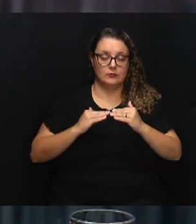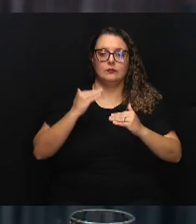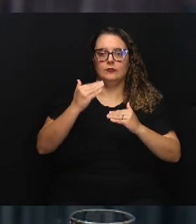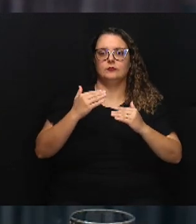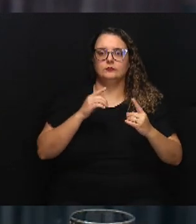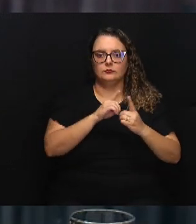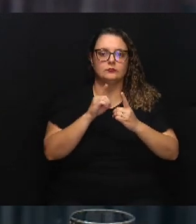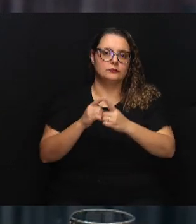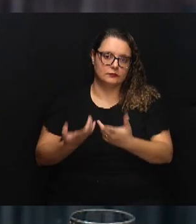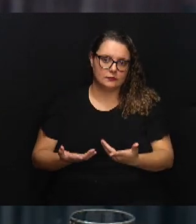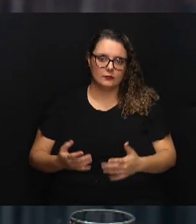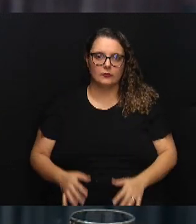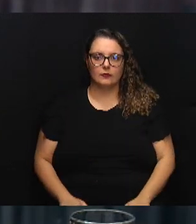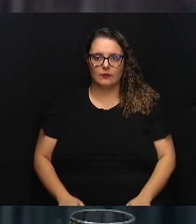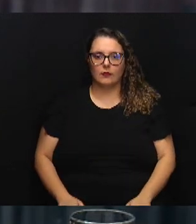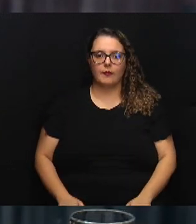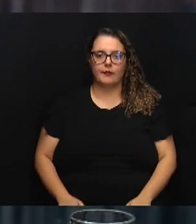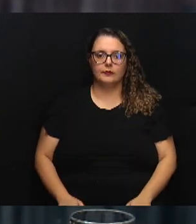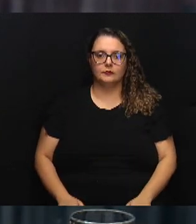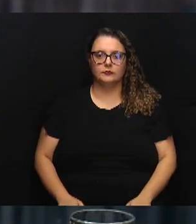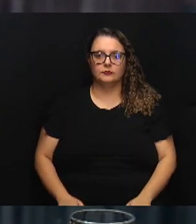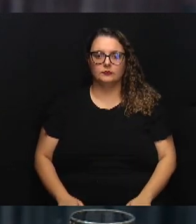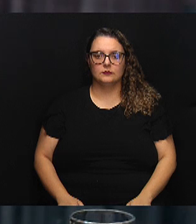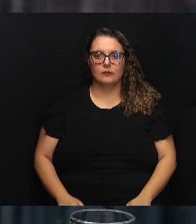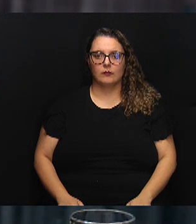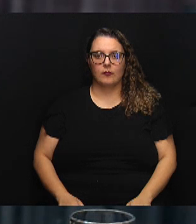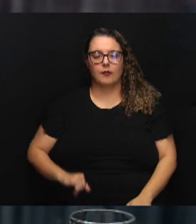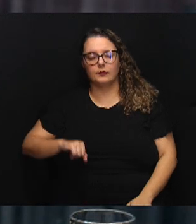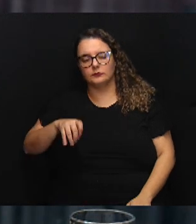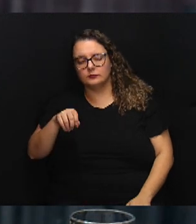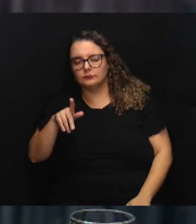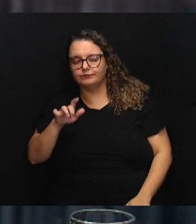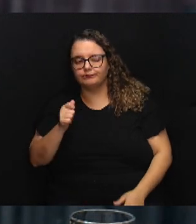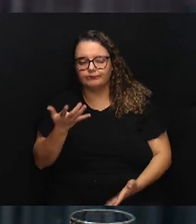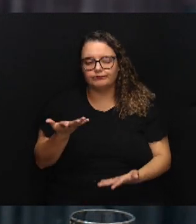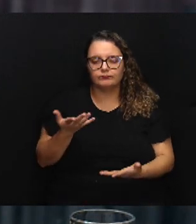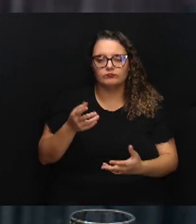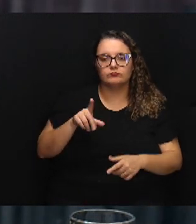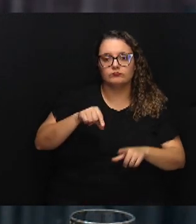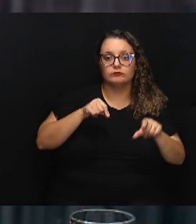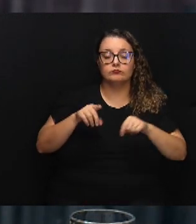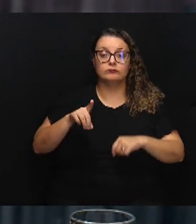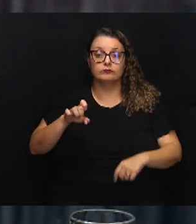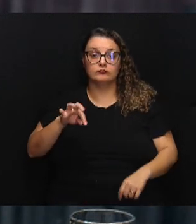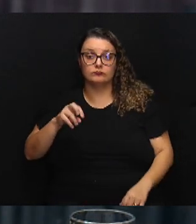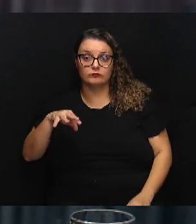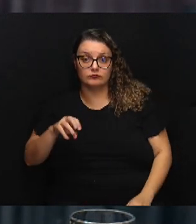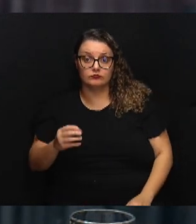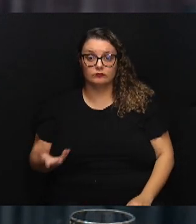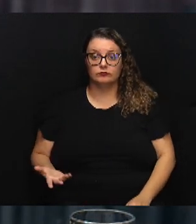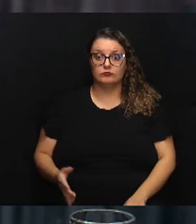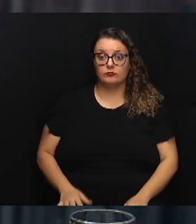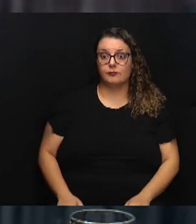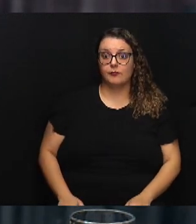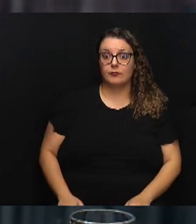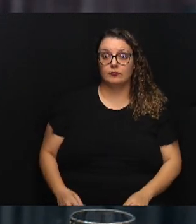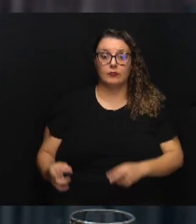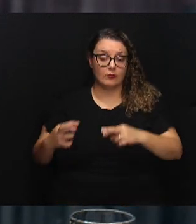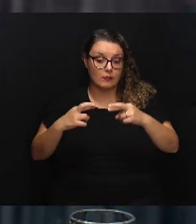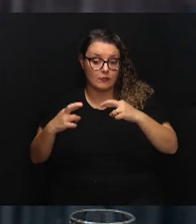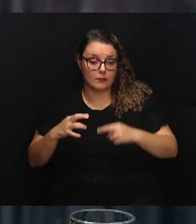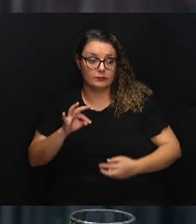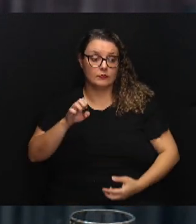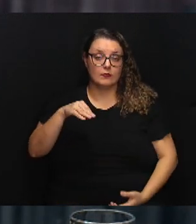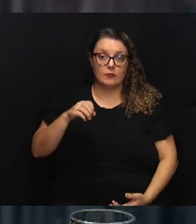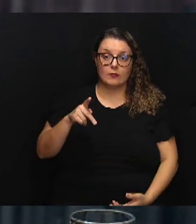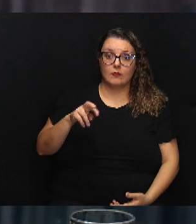né? Então, assim, essa questão dessas jogadas, de escolher o destino, realmente analisar a temporada que